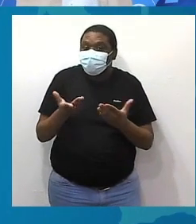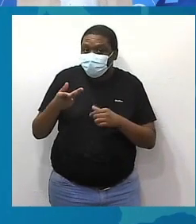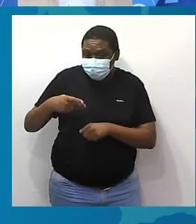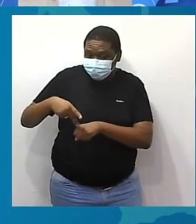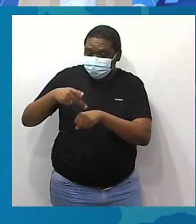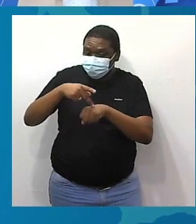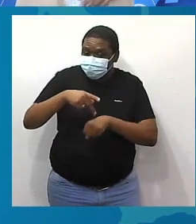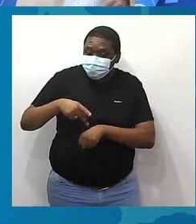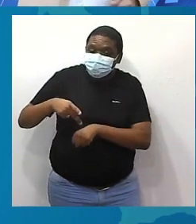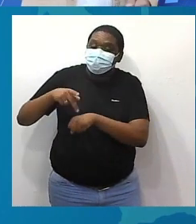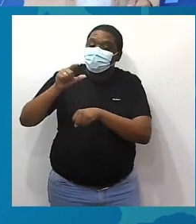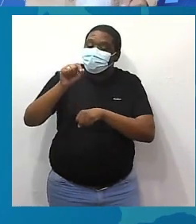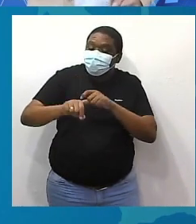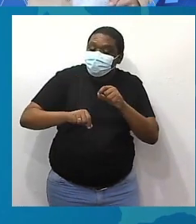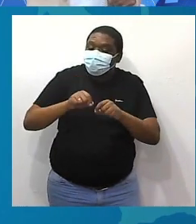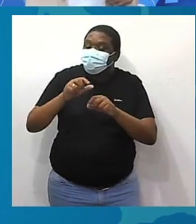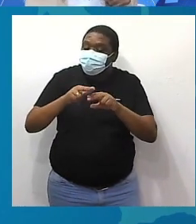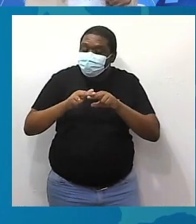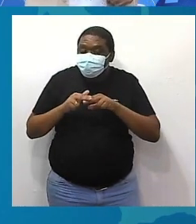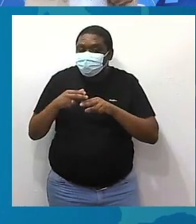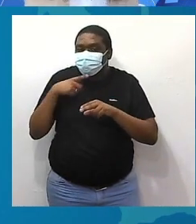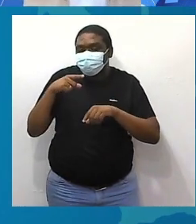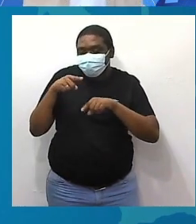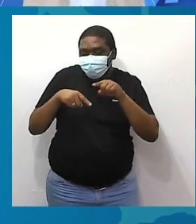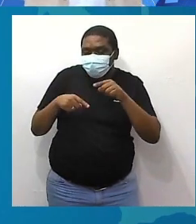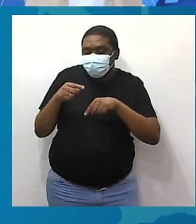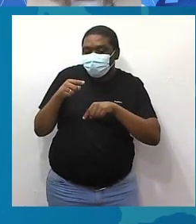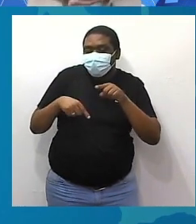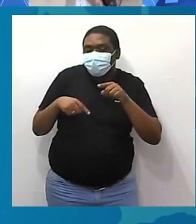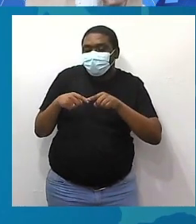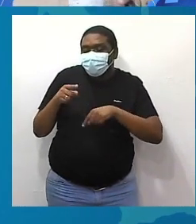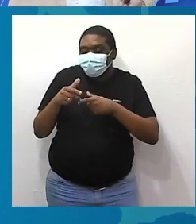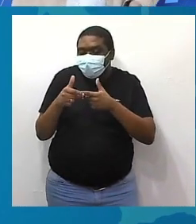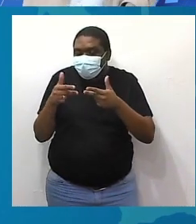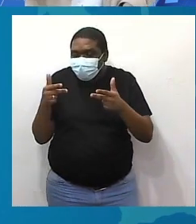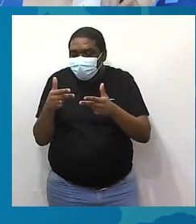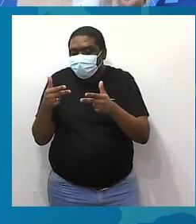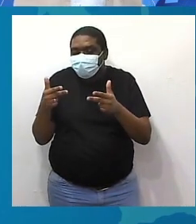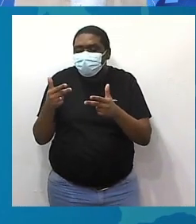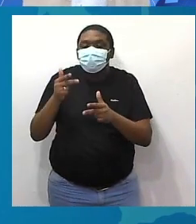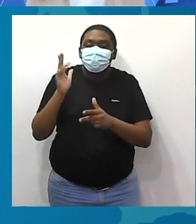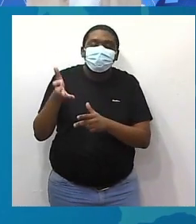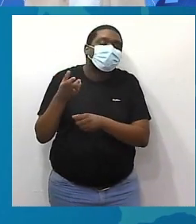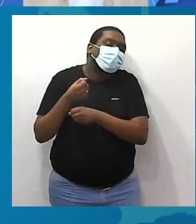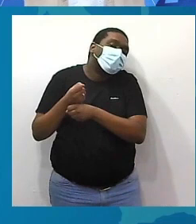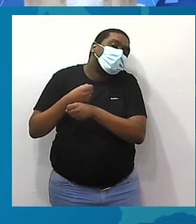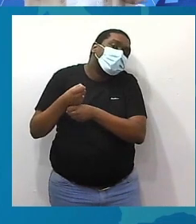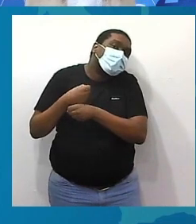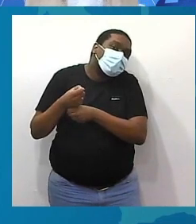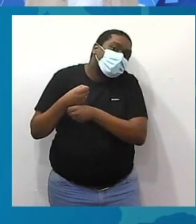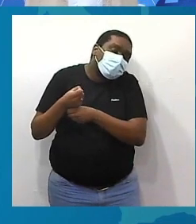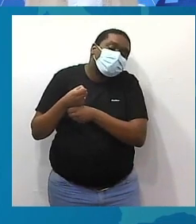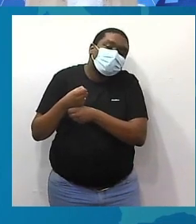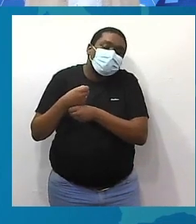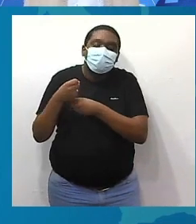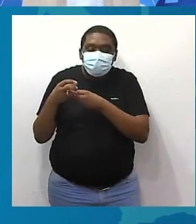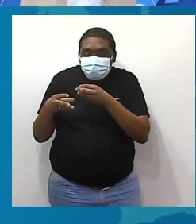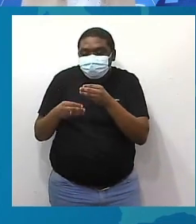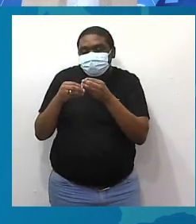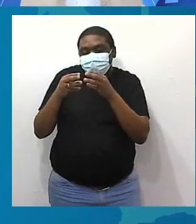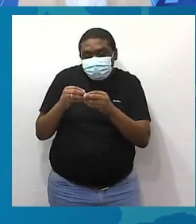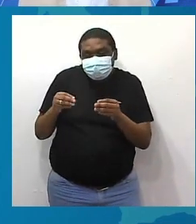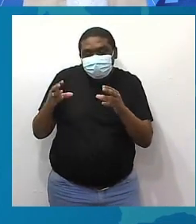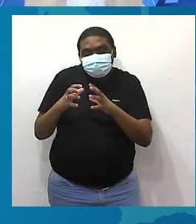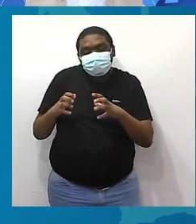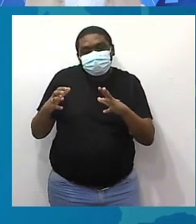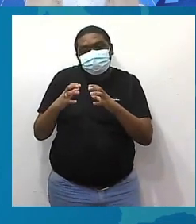a partir da sua agregação dos materiais, isso ali durante milhões e milhões de anos. Isso quando